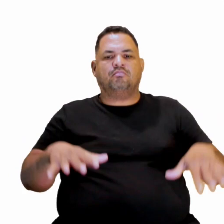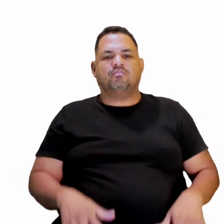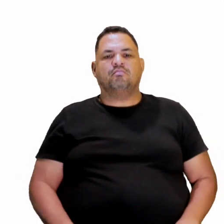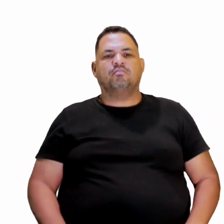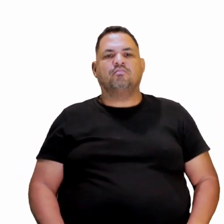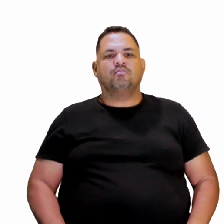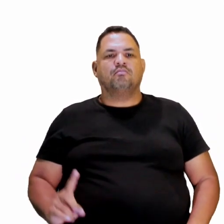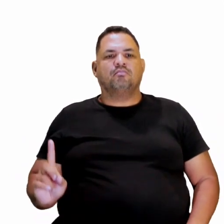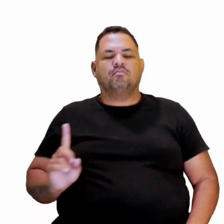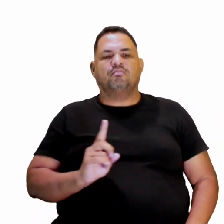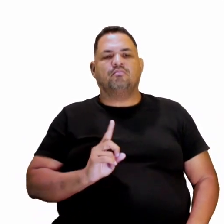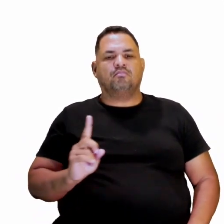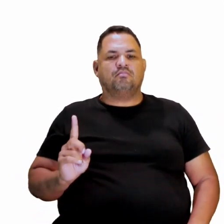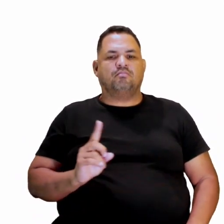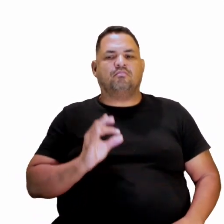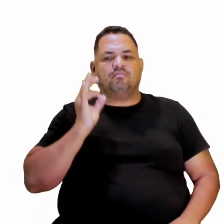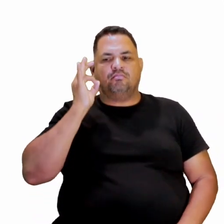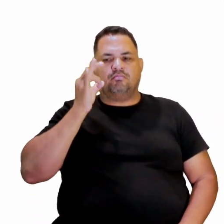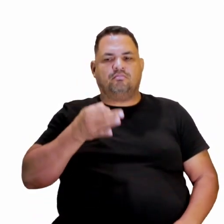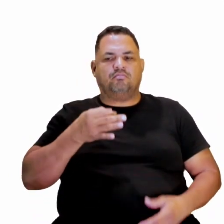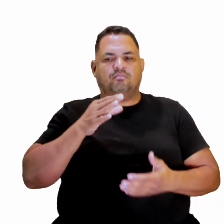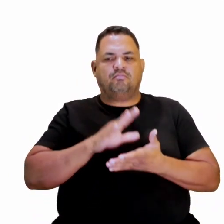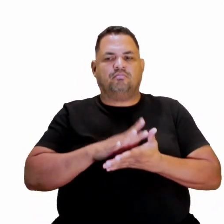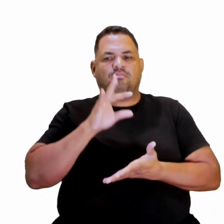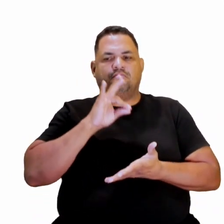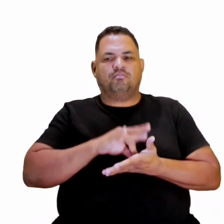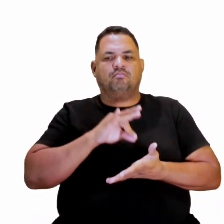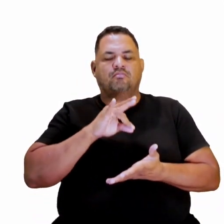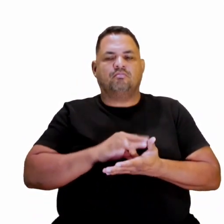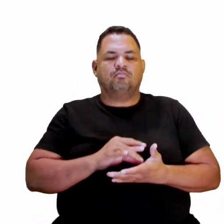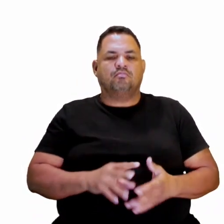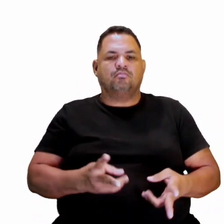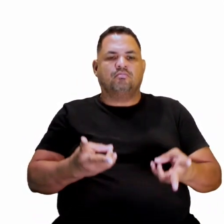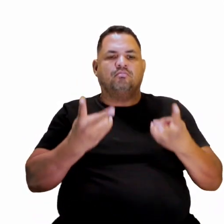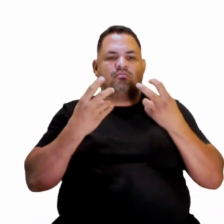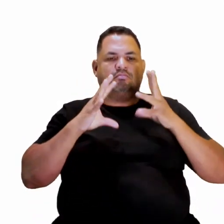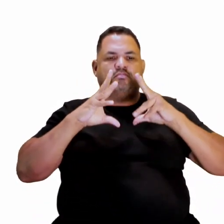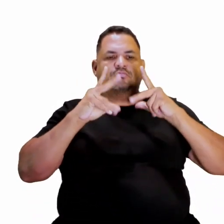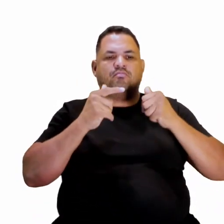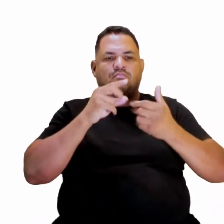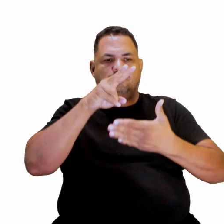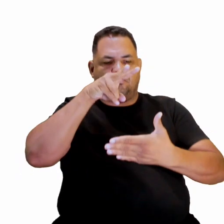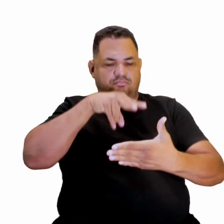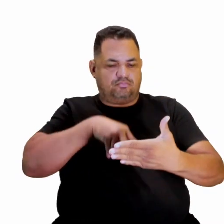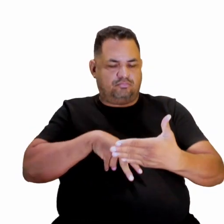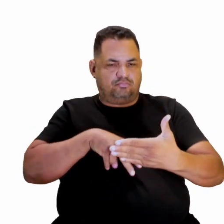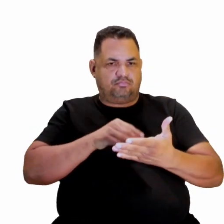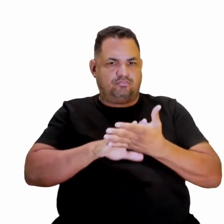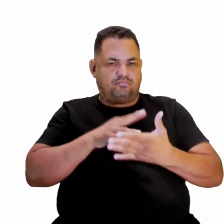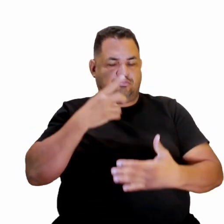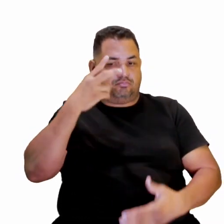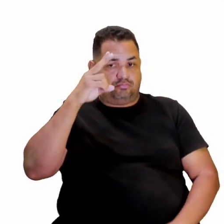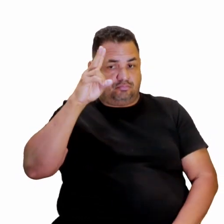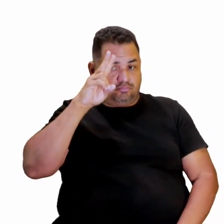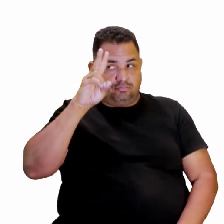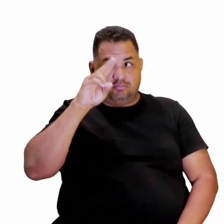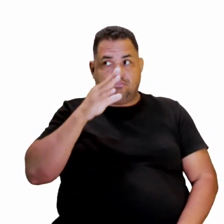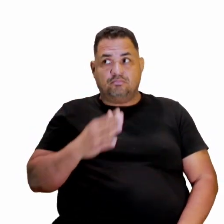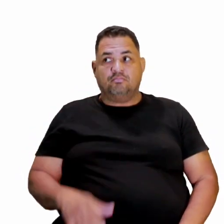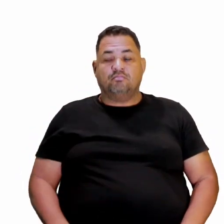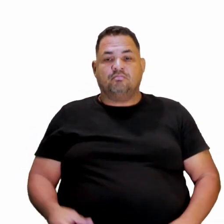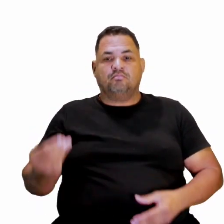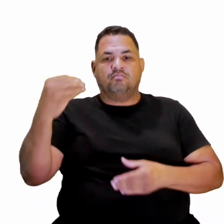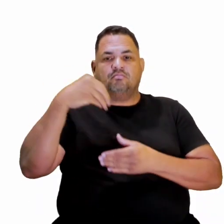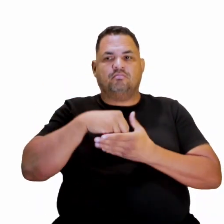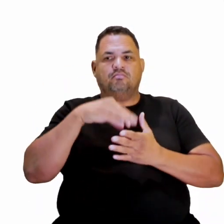aqui, não é correto afirmar. Perceberam que todas que eu li aqui, vocês lembram que estava lá